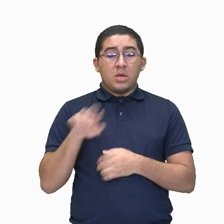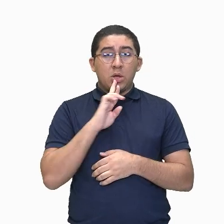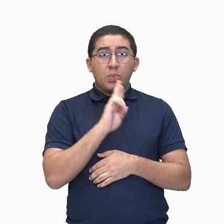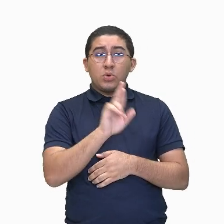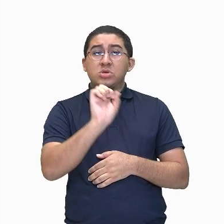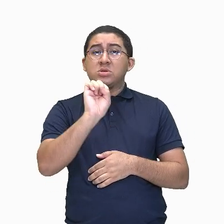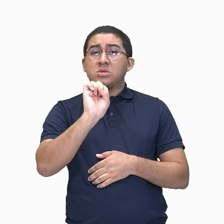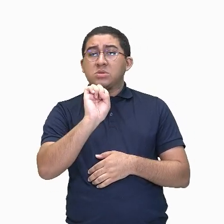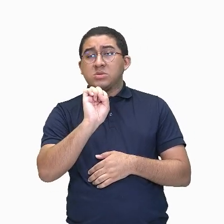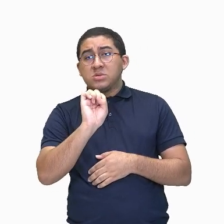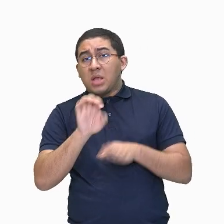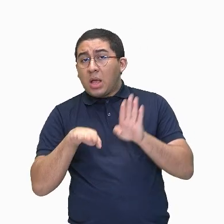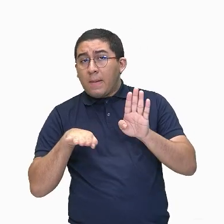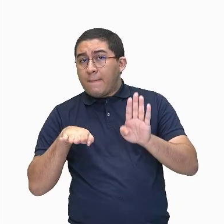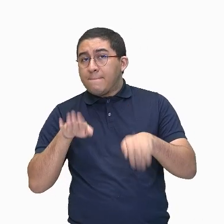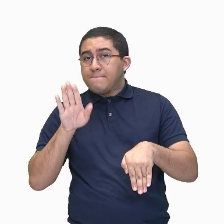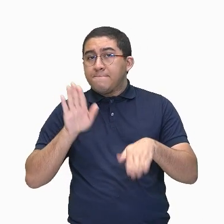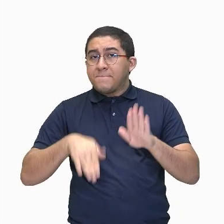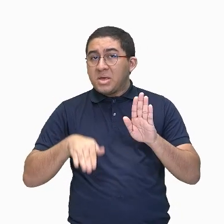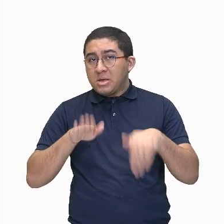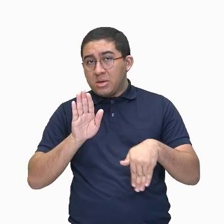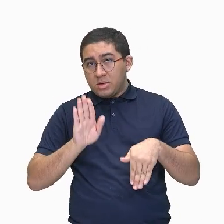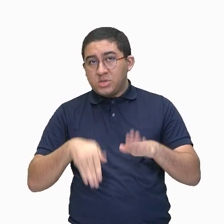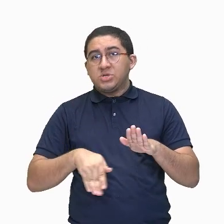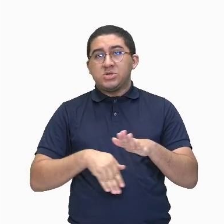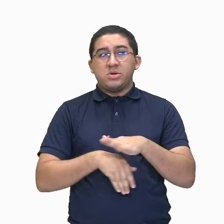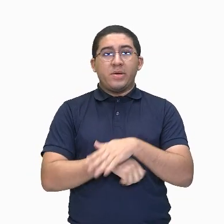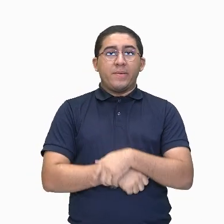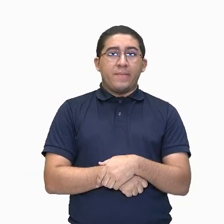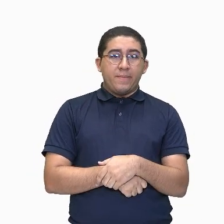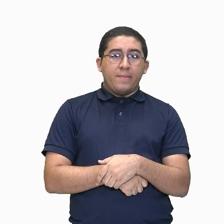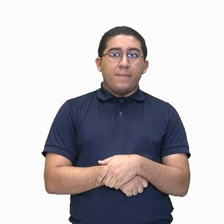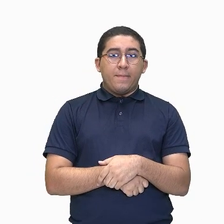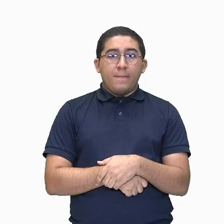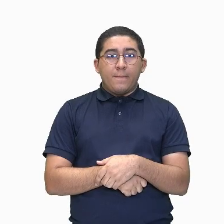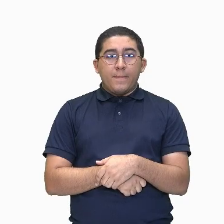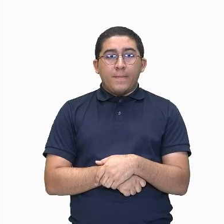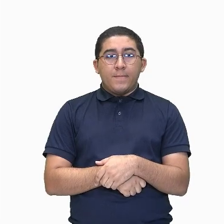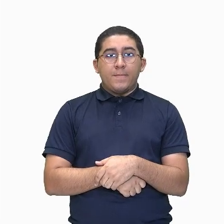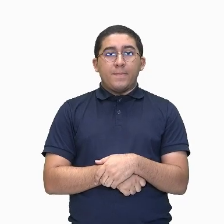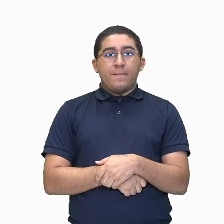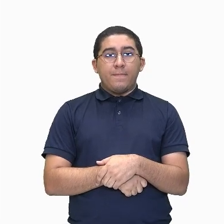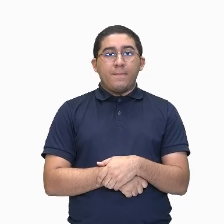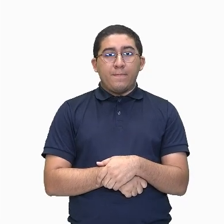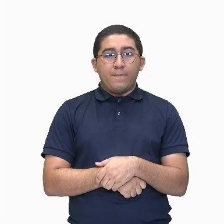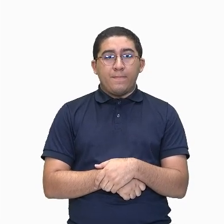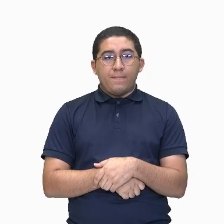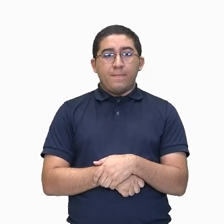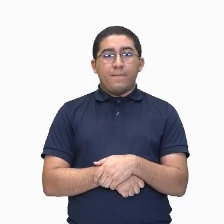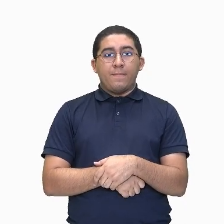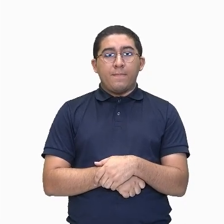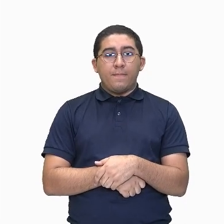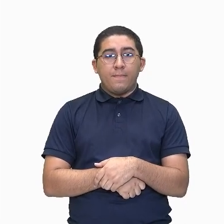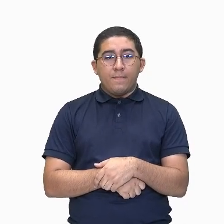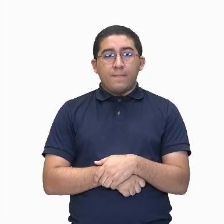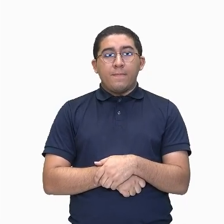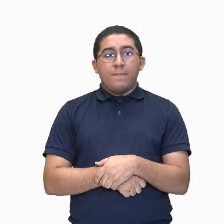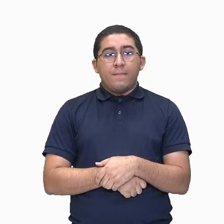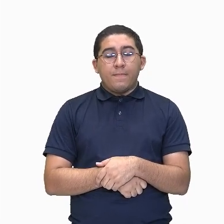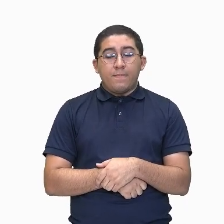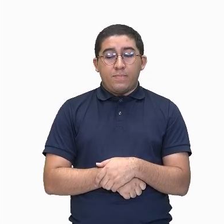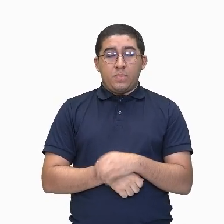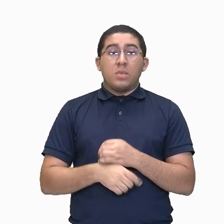sim e não. Os 2 pontos dele, né? As pessoas dependem do